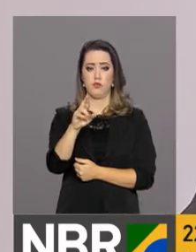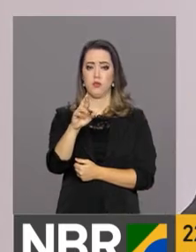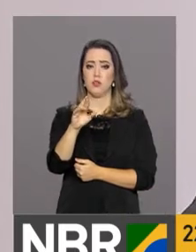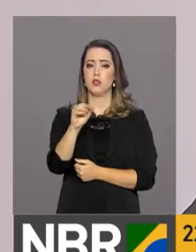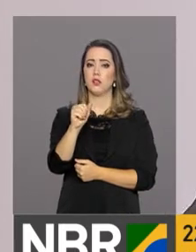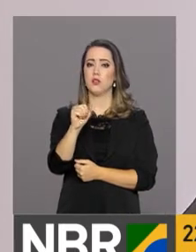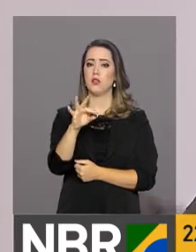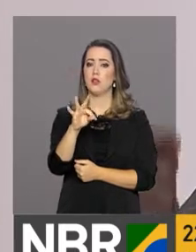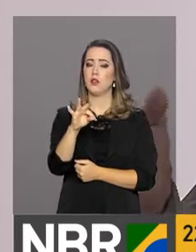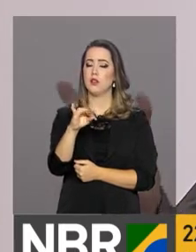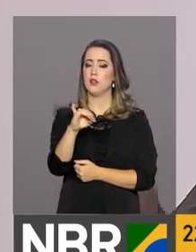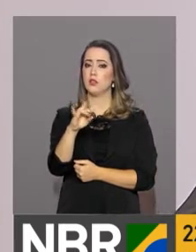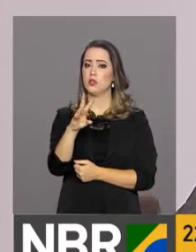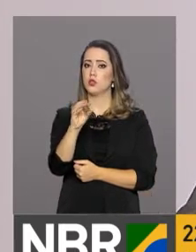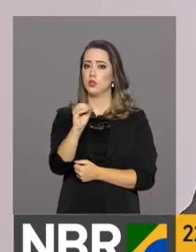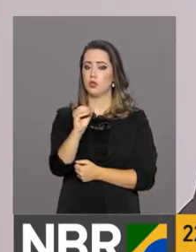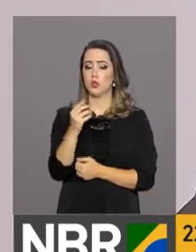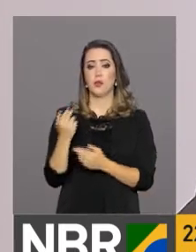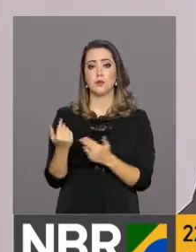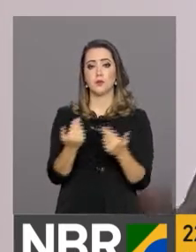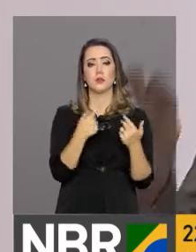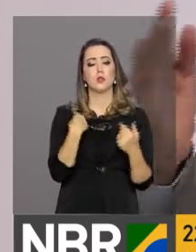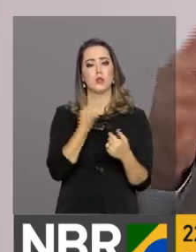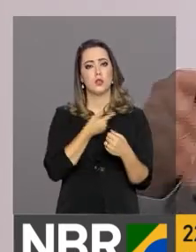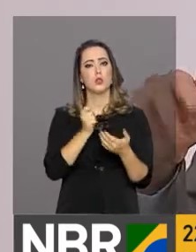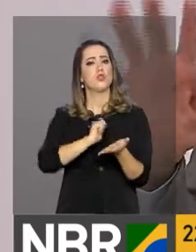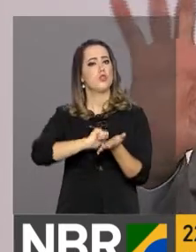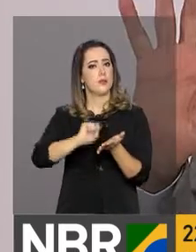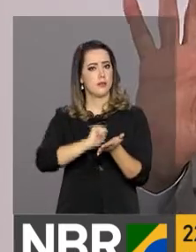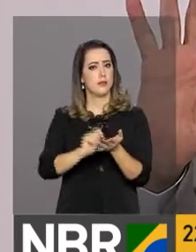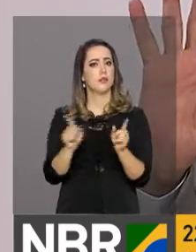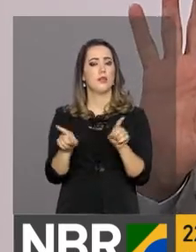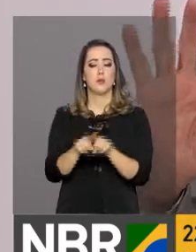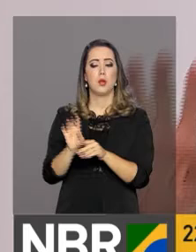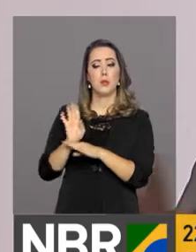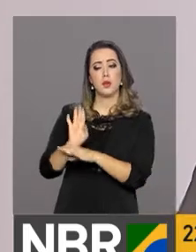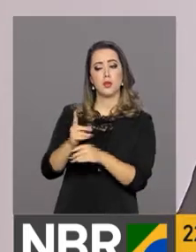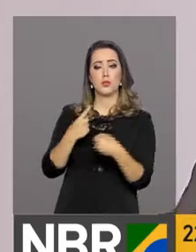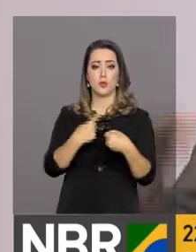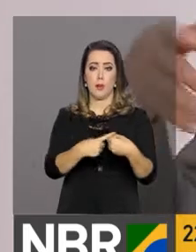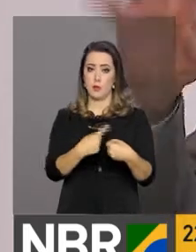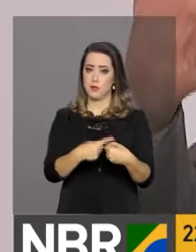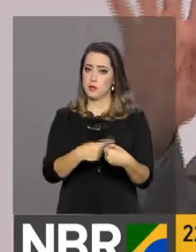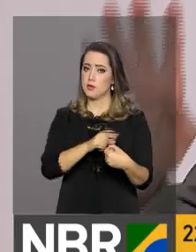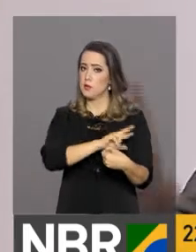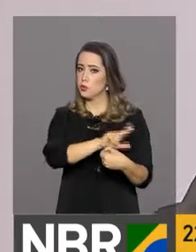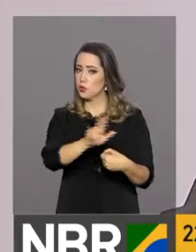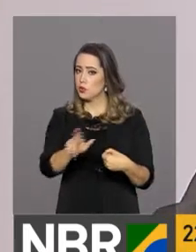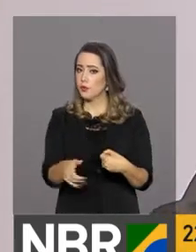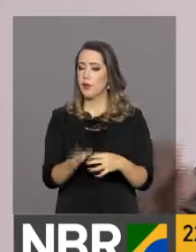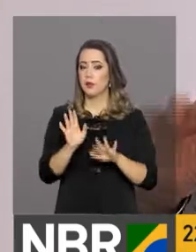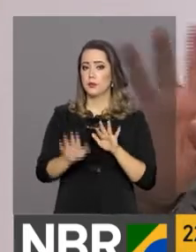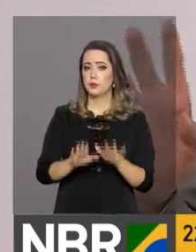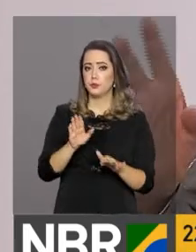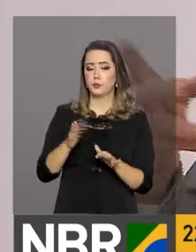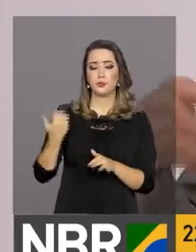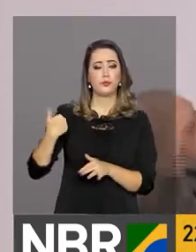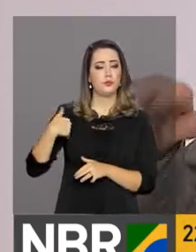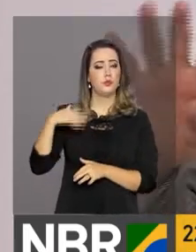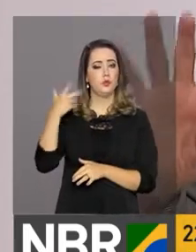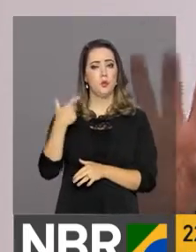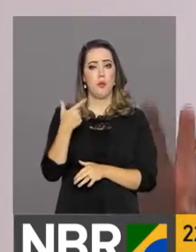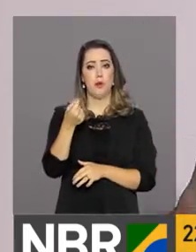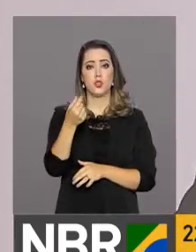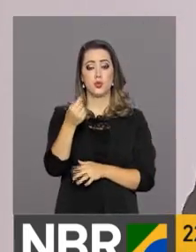em benefício dos municípios brasileiros seja parcelando o débito previdenciário e mais de 200